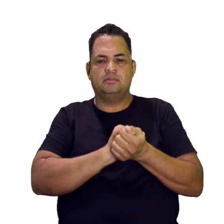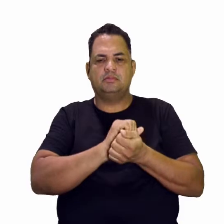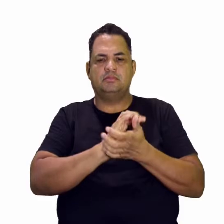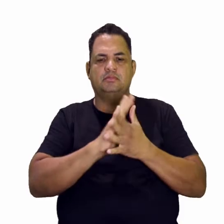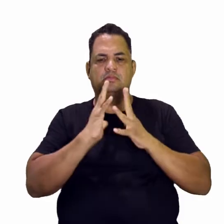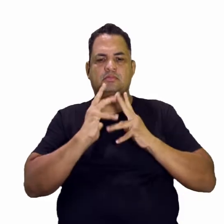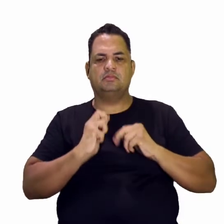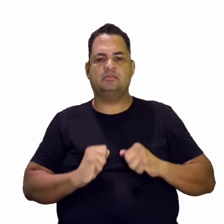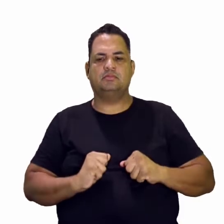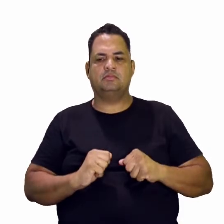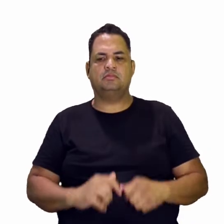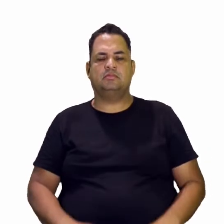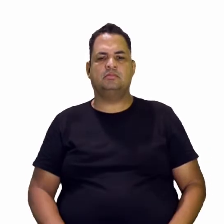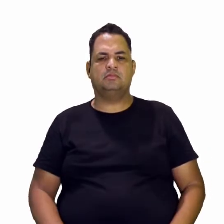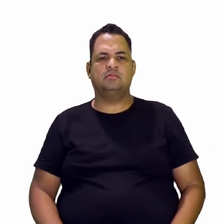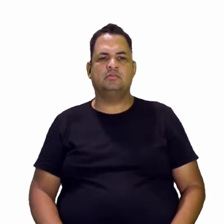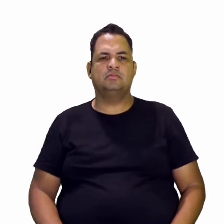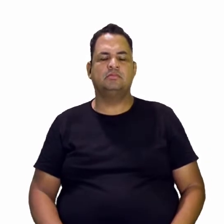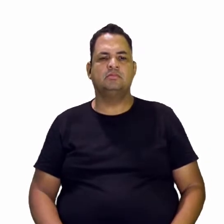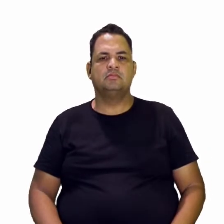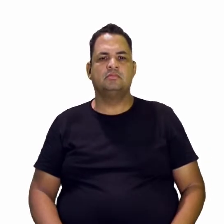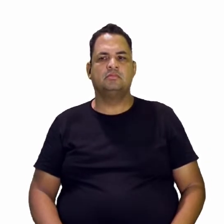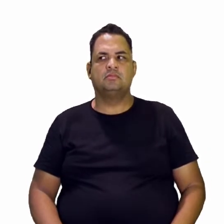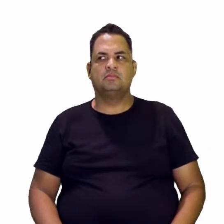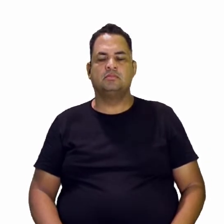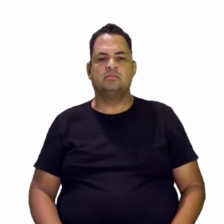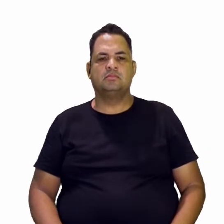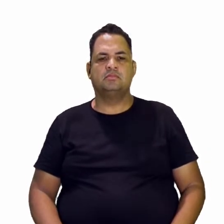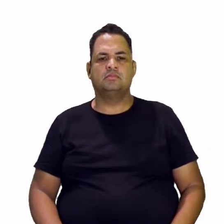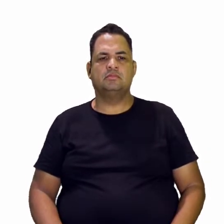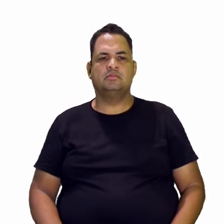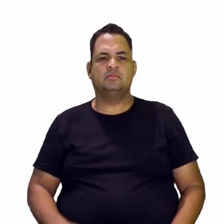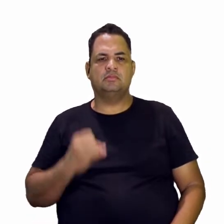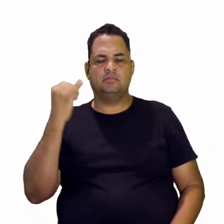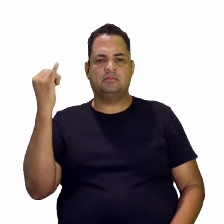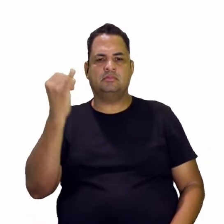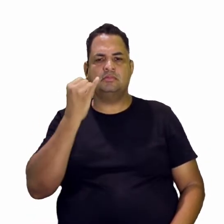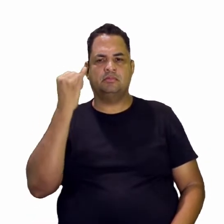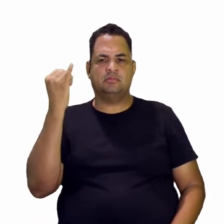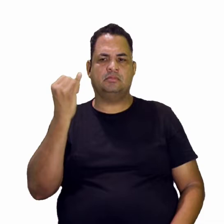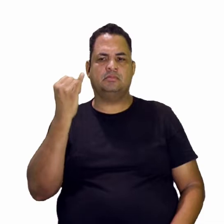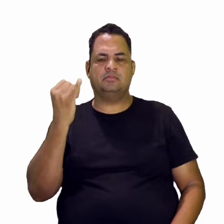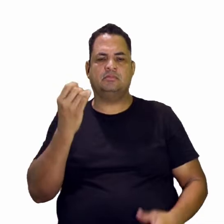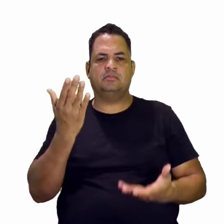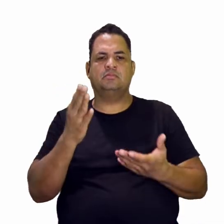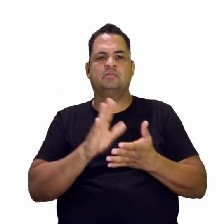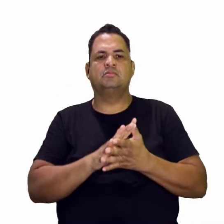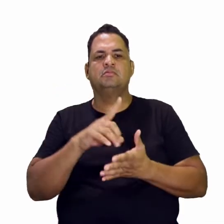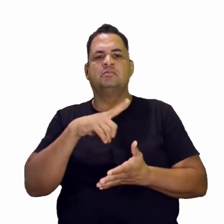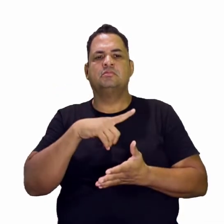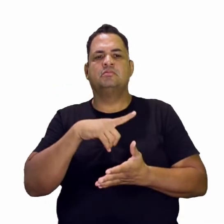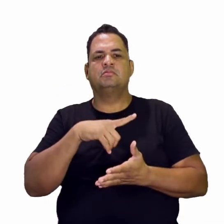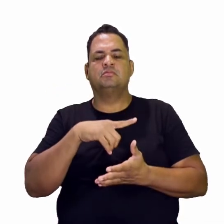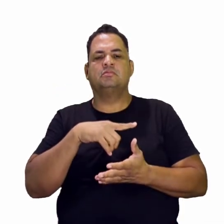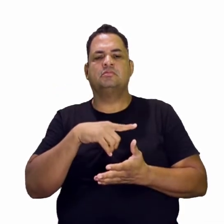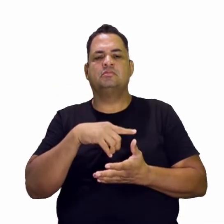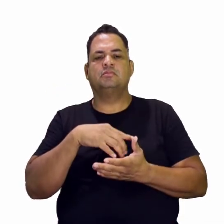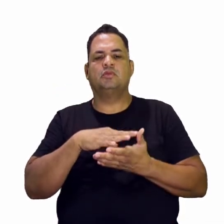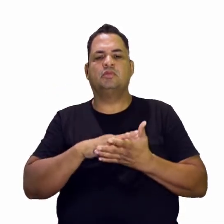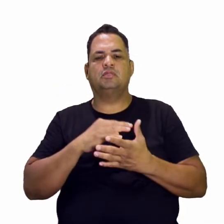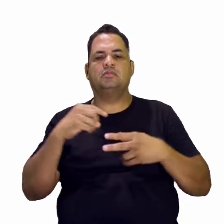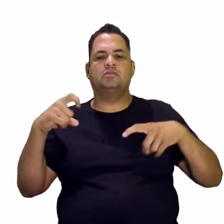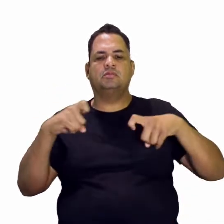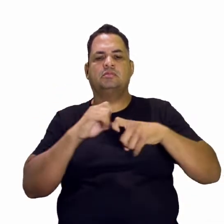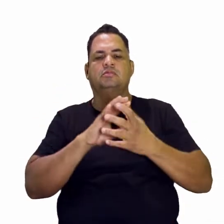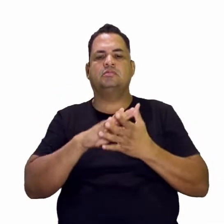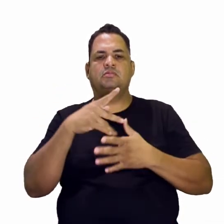importantíssimo, tá? Então, vamos continuar aqui. Além da importância das bactérias, também para as indústrias,